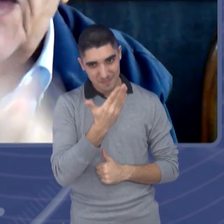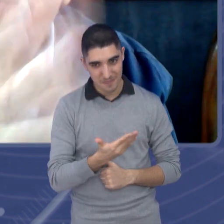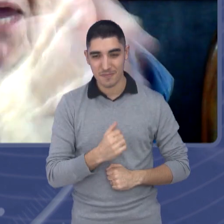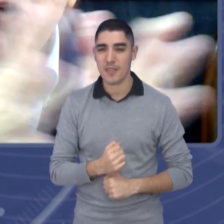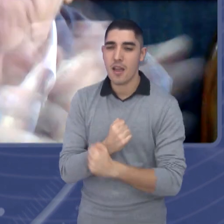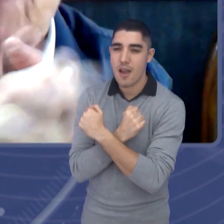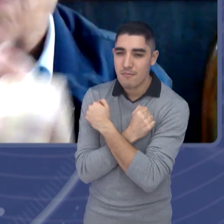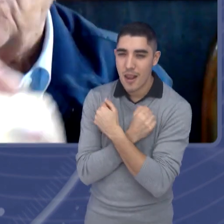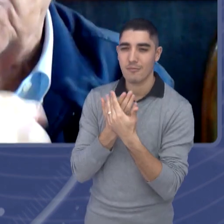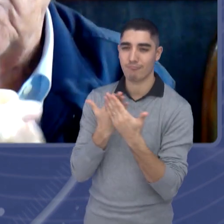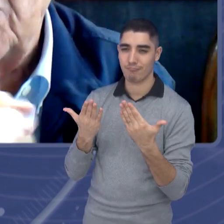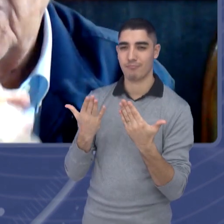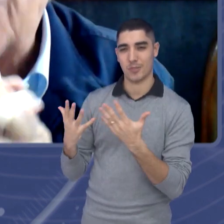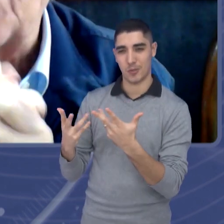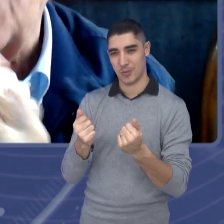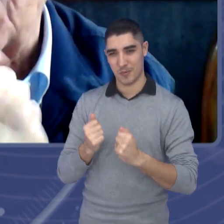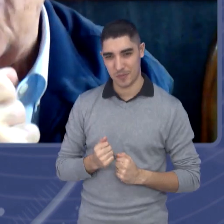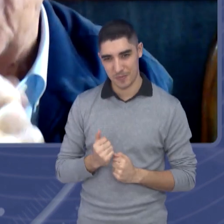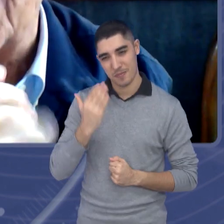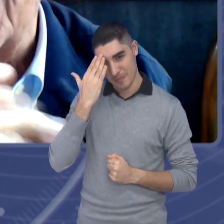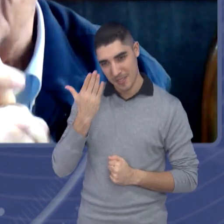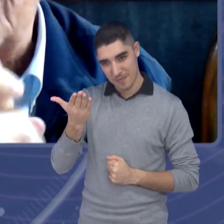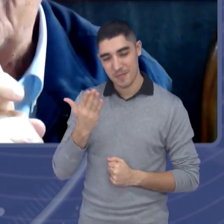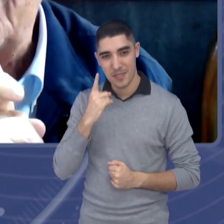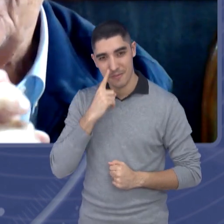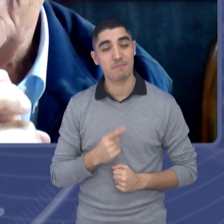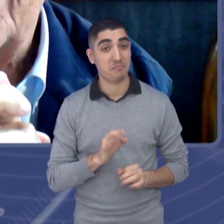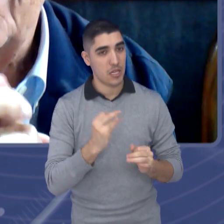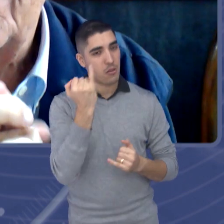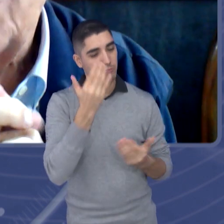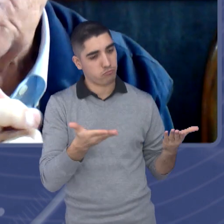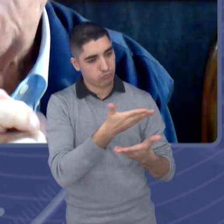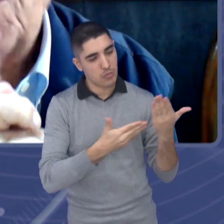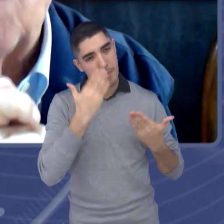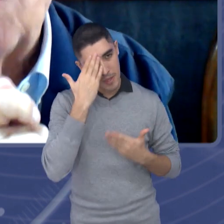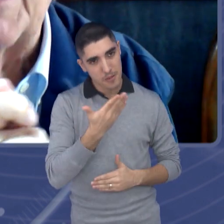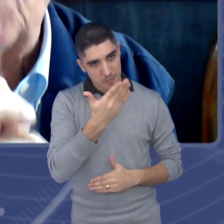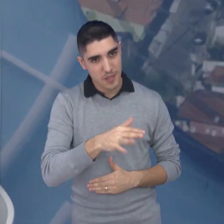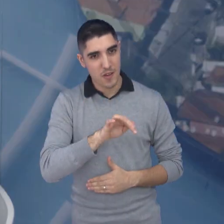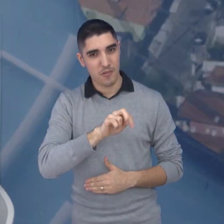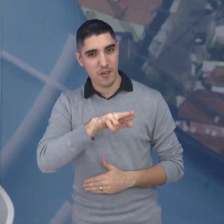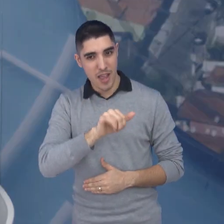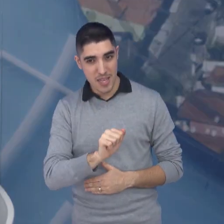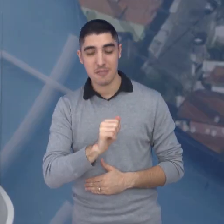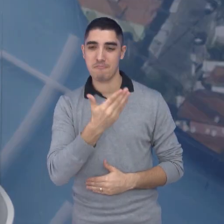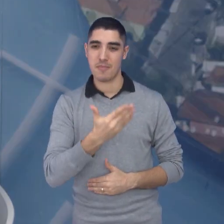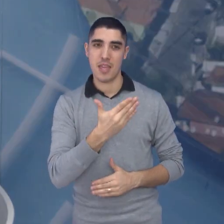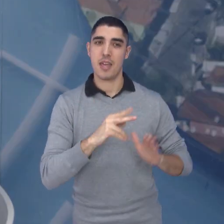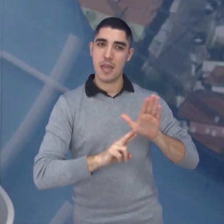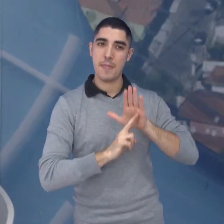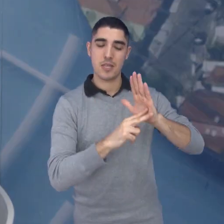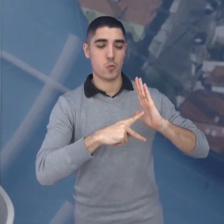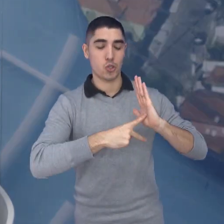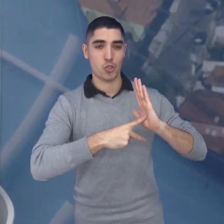Um abraço para o Paulo, viu? É isso, é um trabalho integrado. Muito obrigada, viu, seu Faria, aqui representante do Sincomércio de